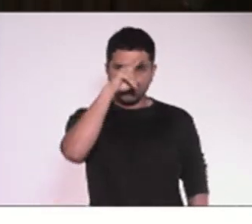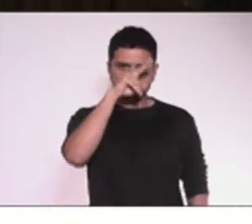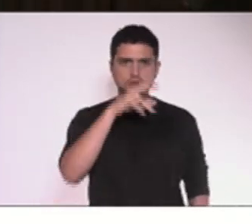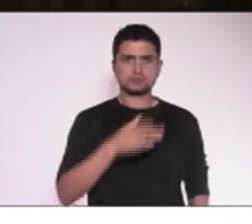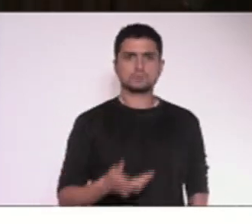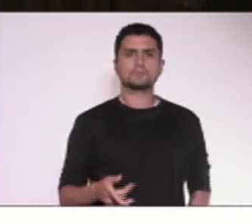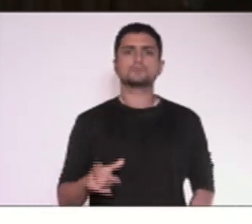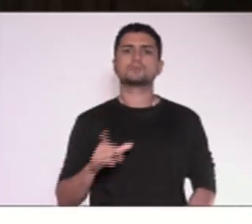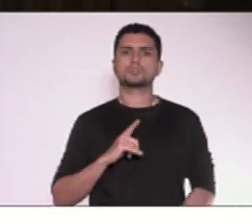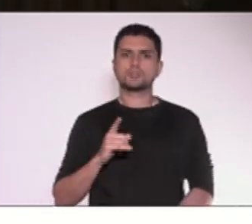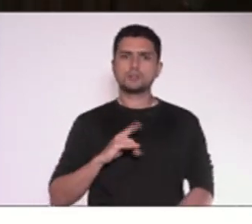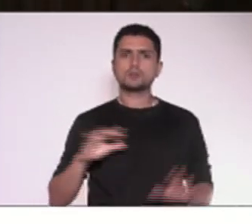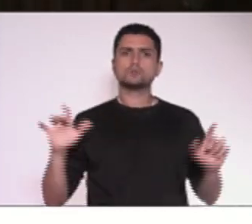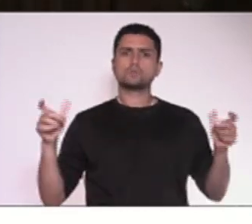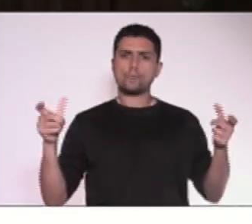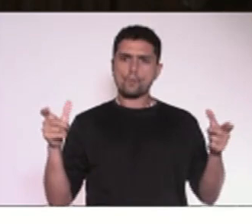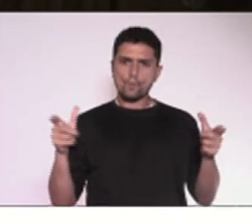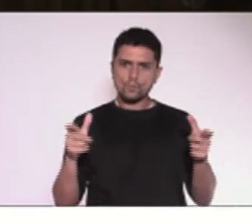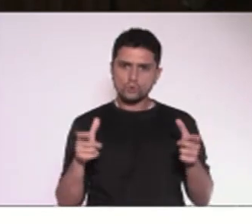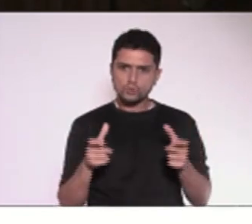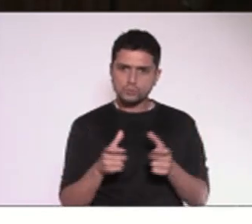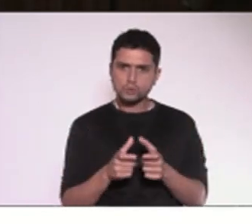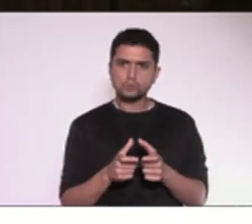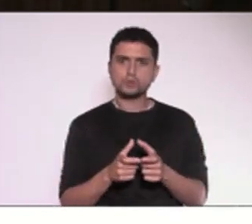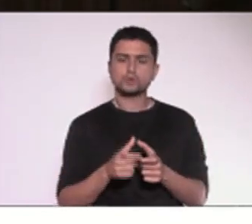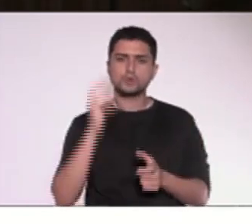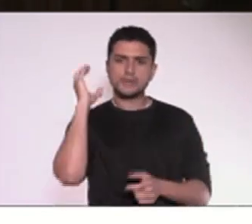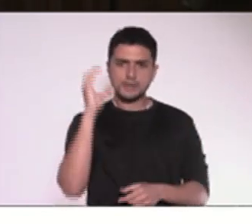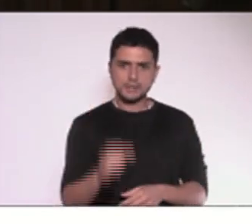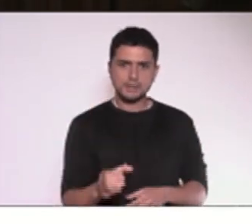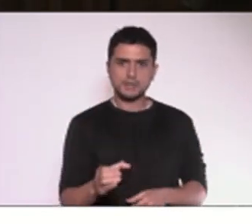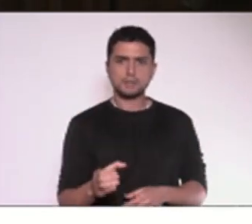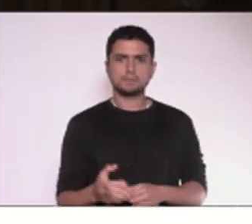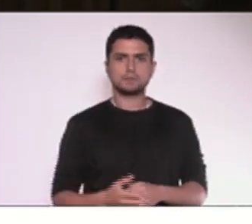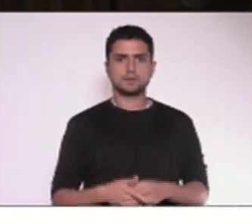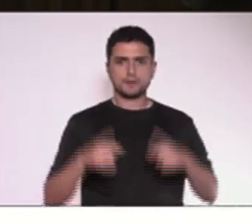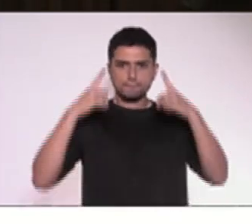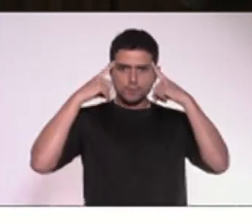drástica redução dos números, dos indicadores de número de violência.